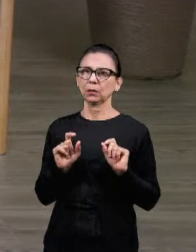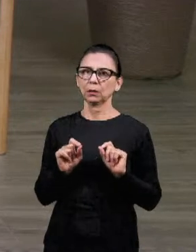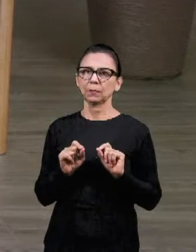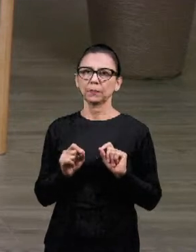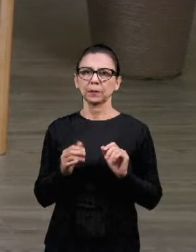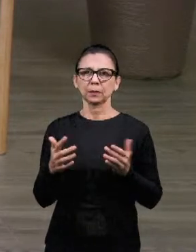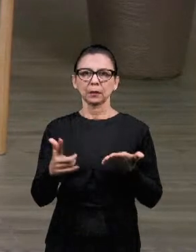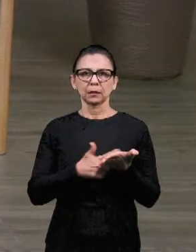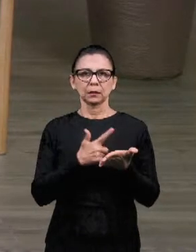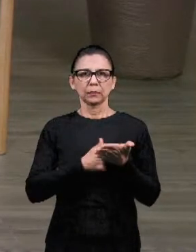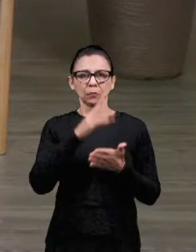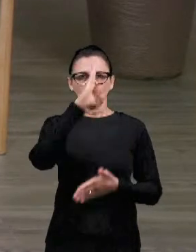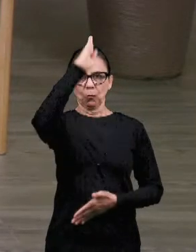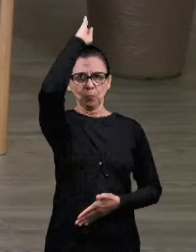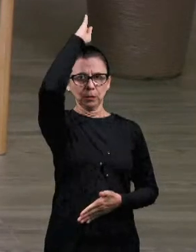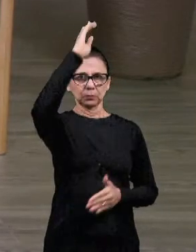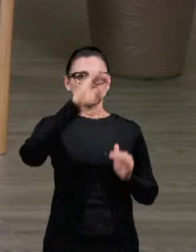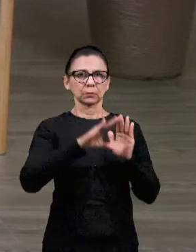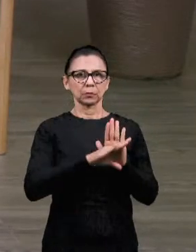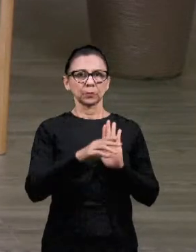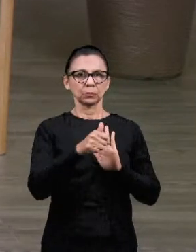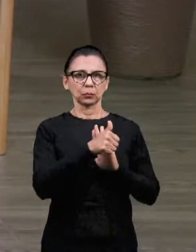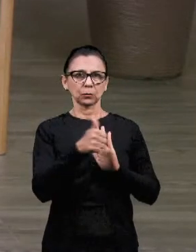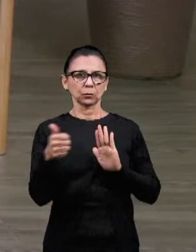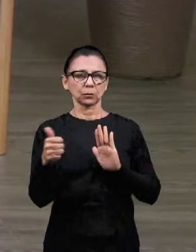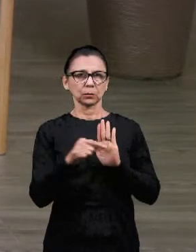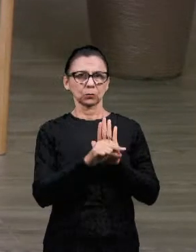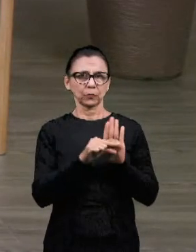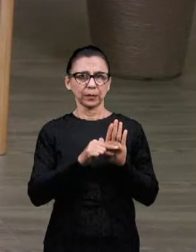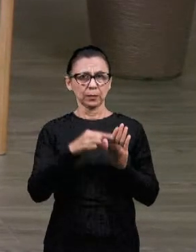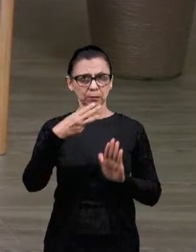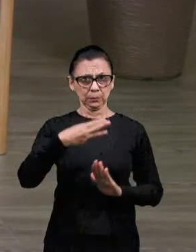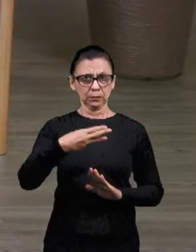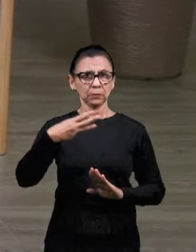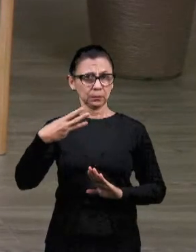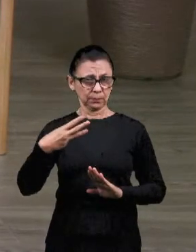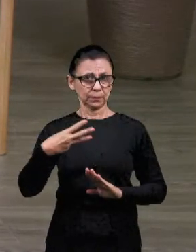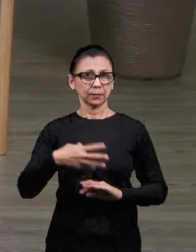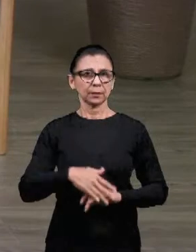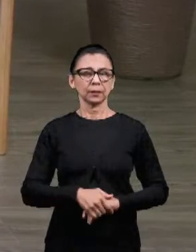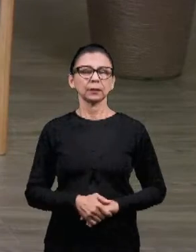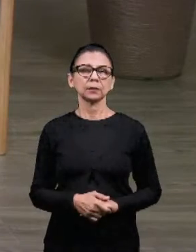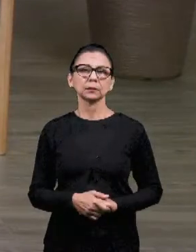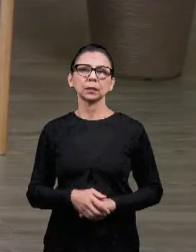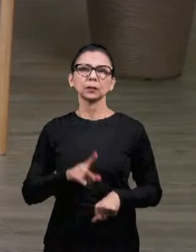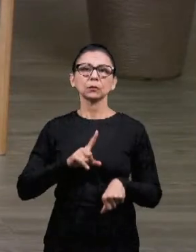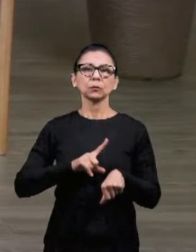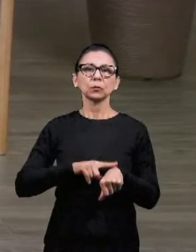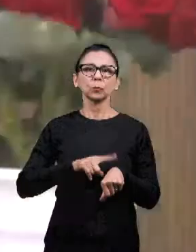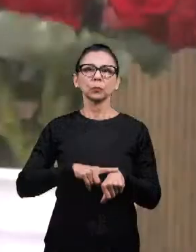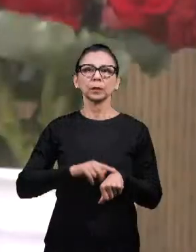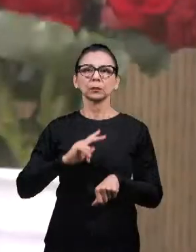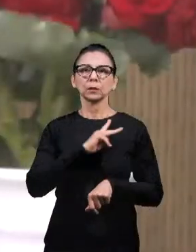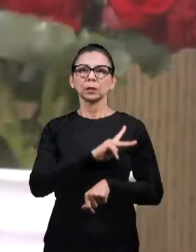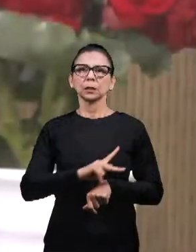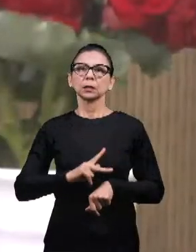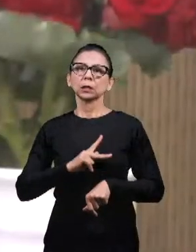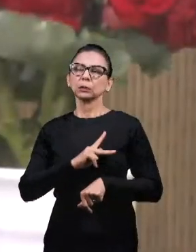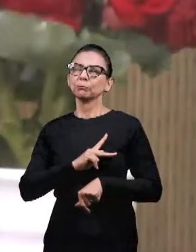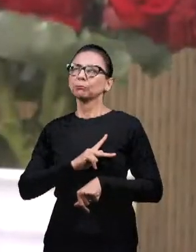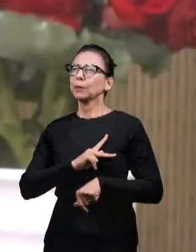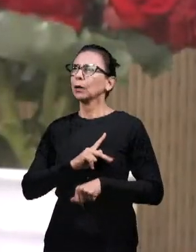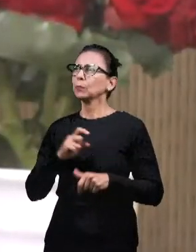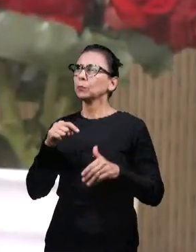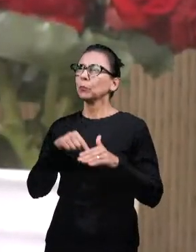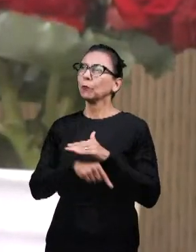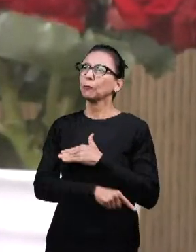Romanos capítulo 11, a partir do verso, né, 33, quando Paulo glorifica o Senhor, a